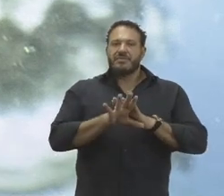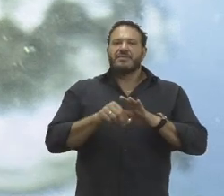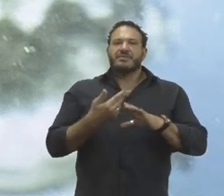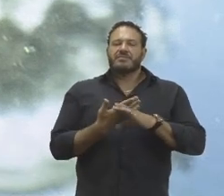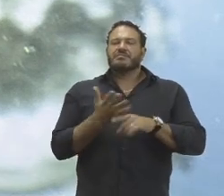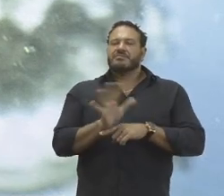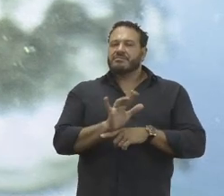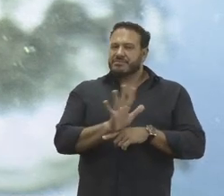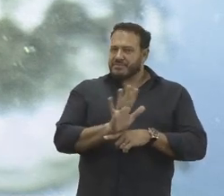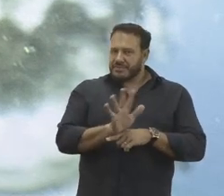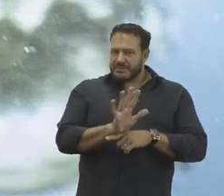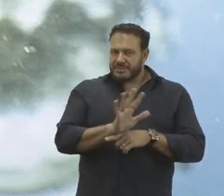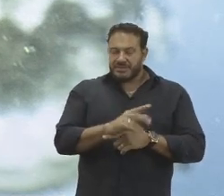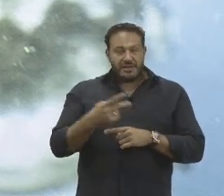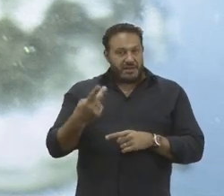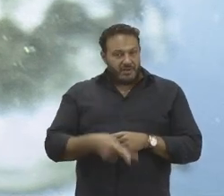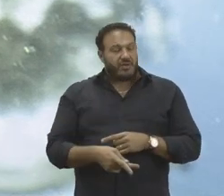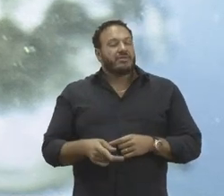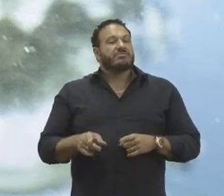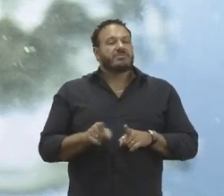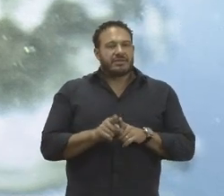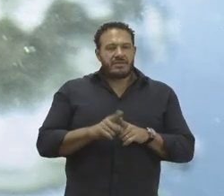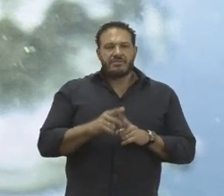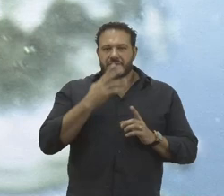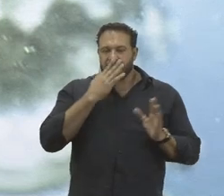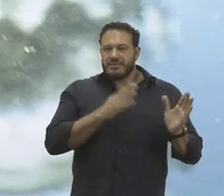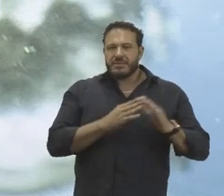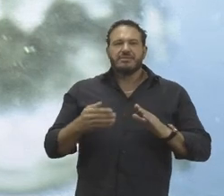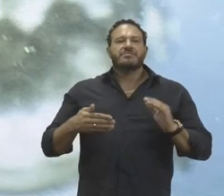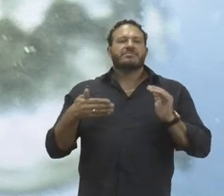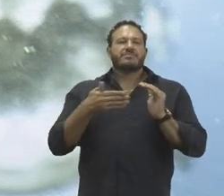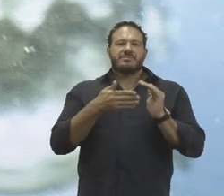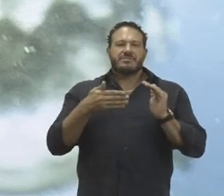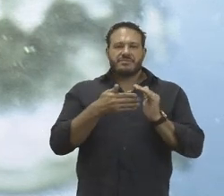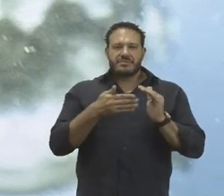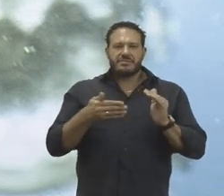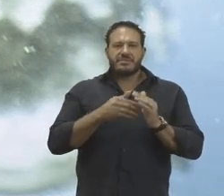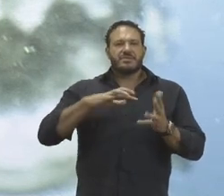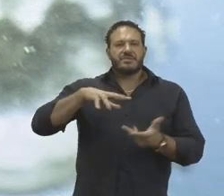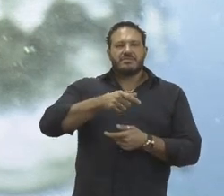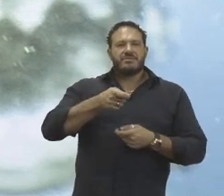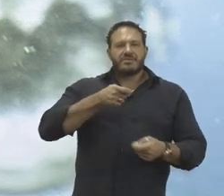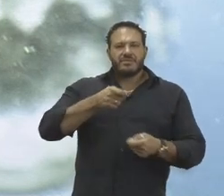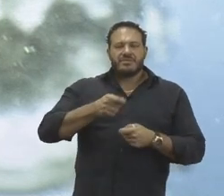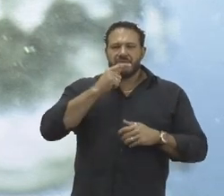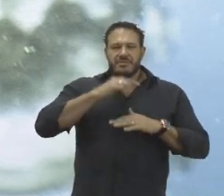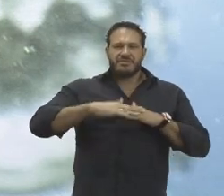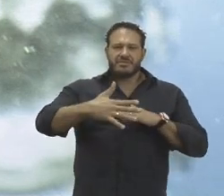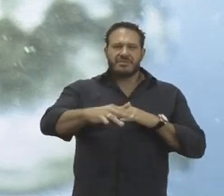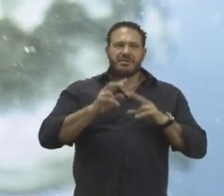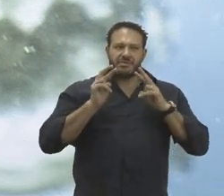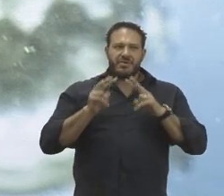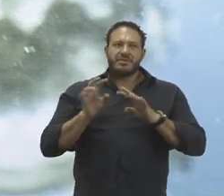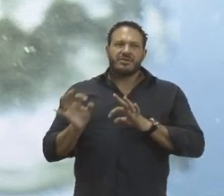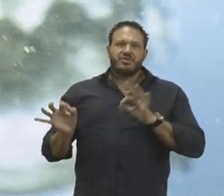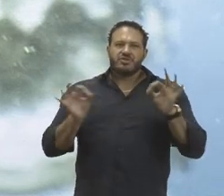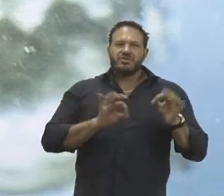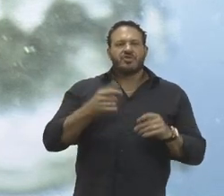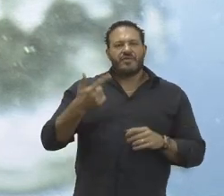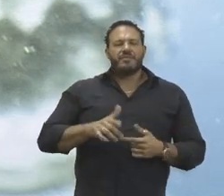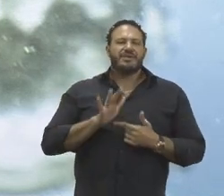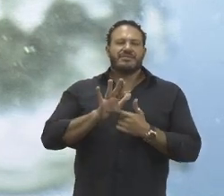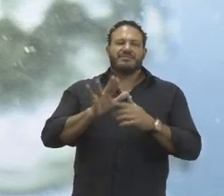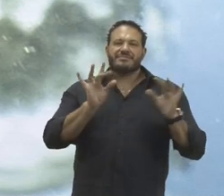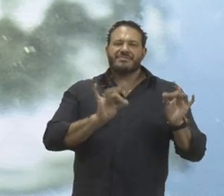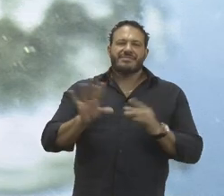eh da na cátedra Unesco para sustentabilidade do Oceano então podem assistir novamente ou indicar paraos